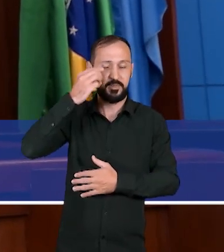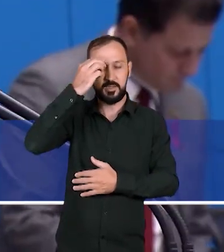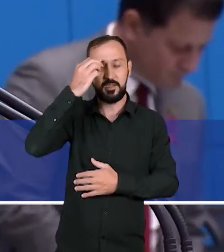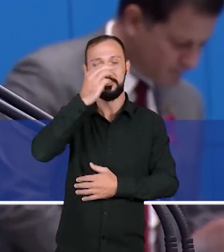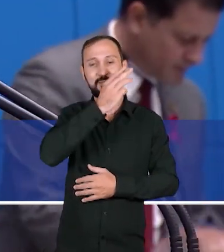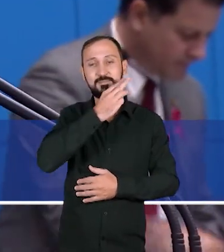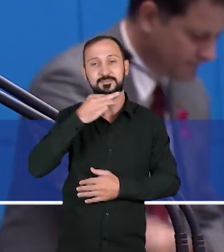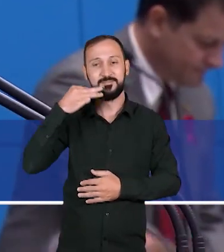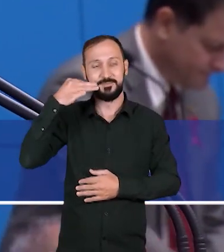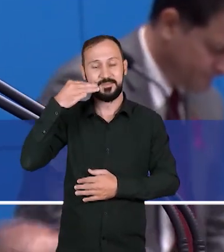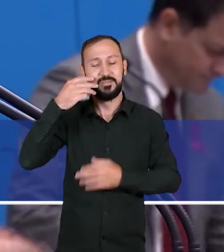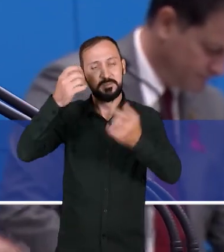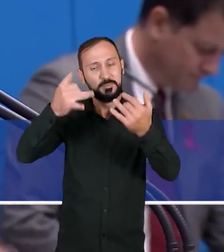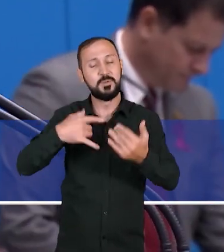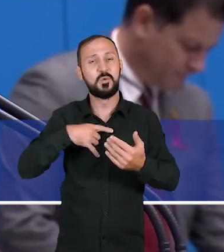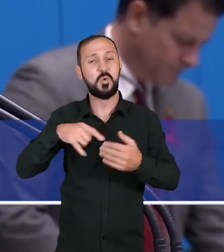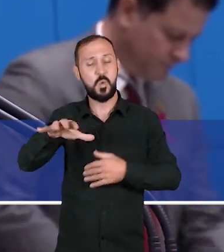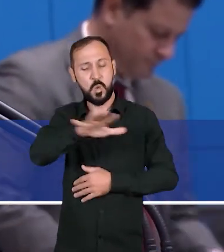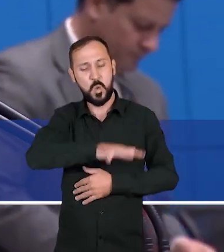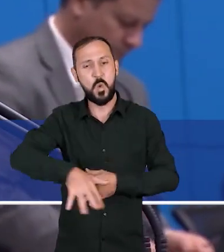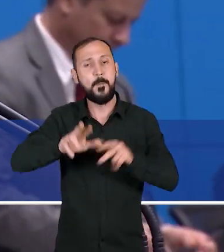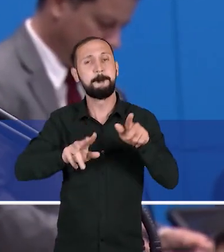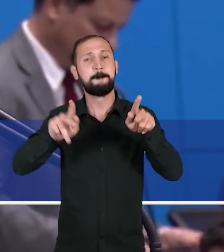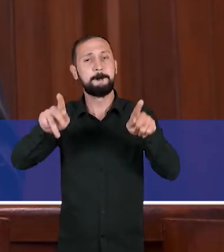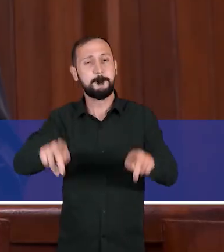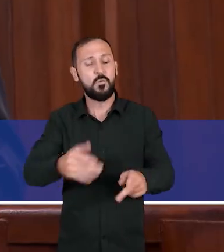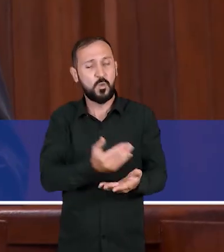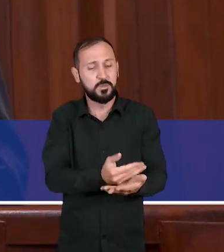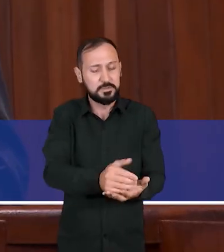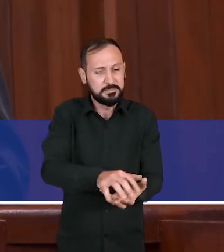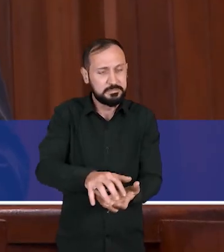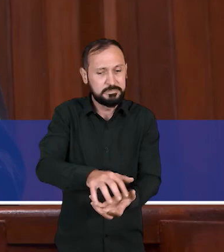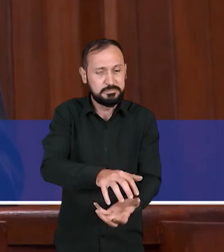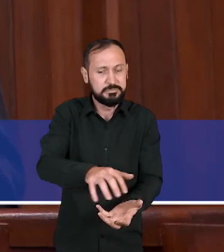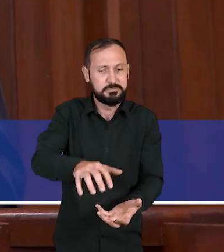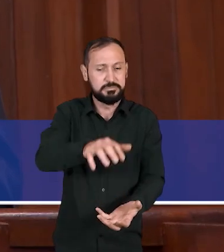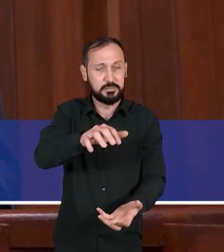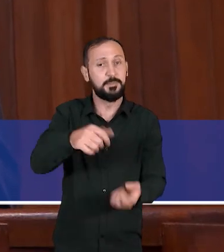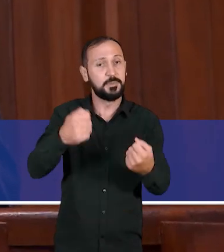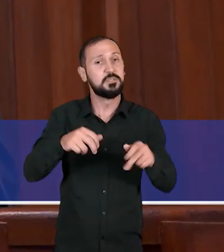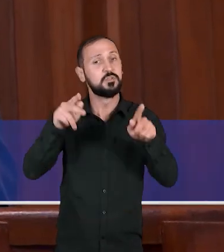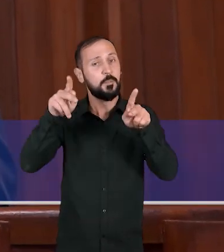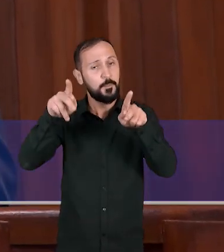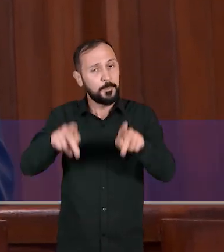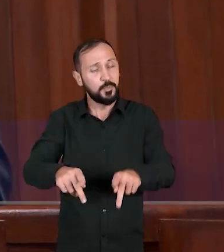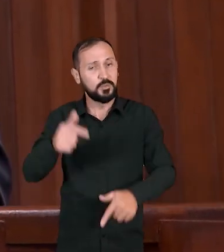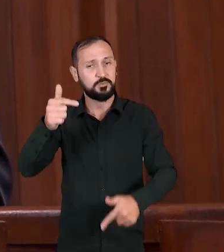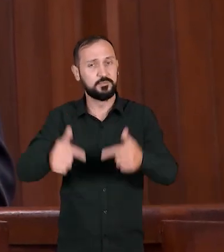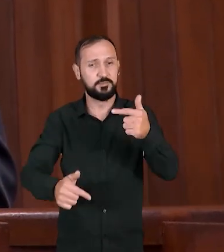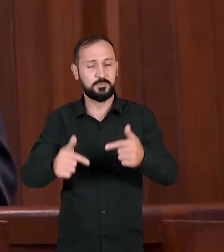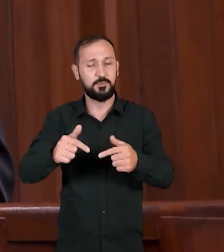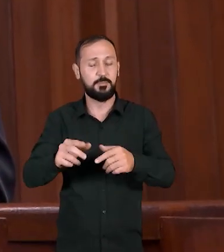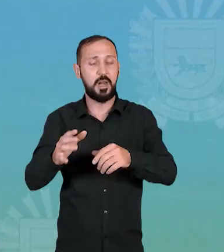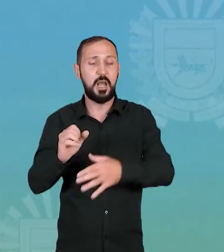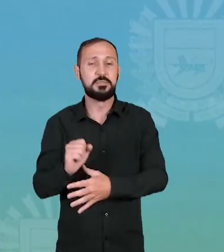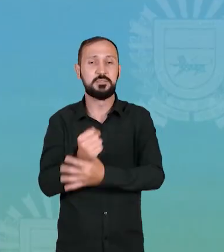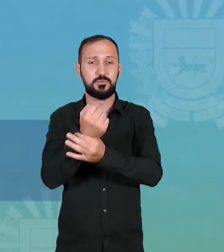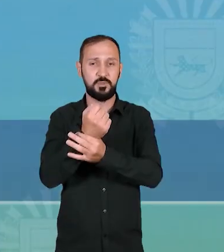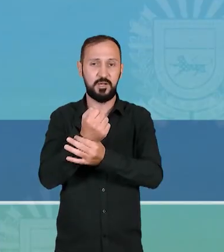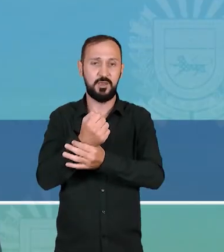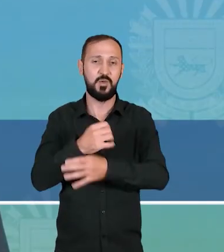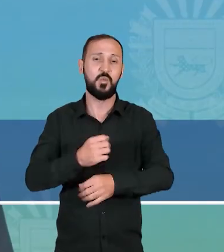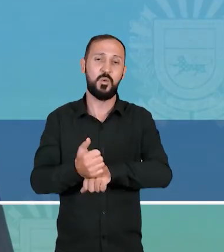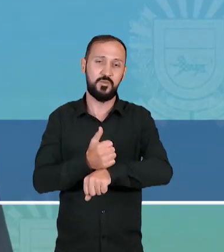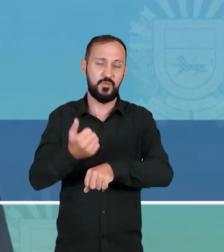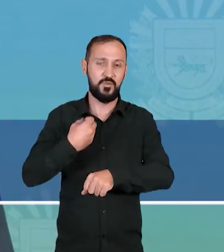PSDB, relembrou que a população mundial tem envelhecido e demanda de políticas públicas que lhe assegurem qualidade de vida. Nós